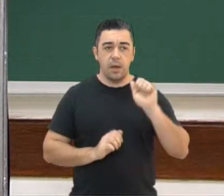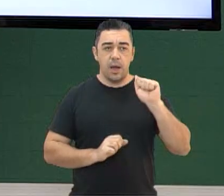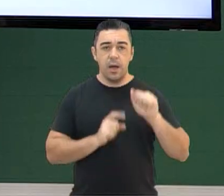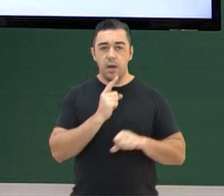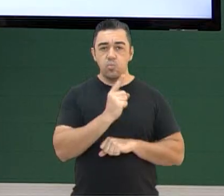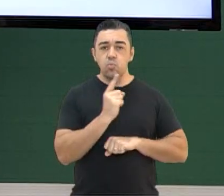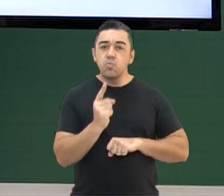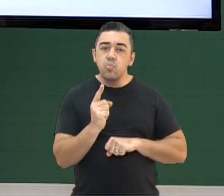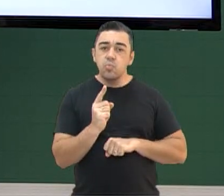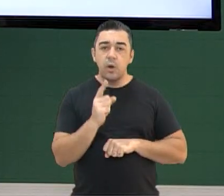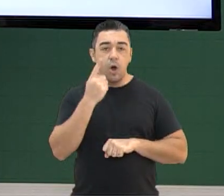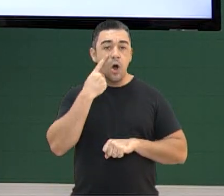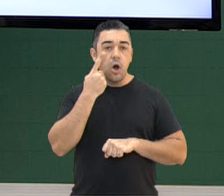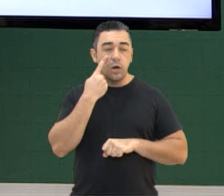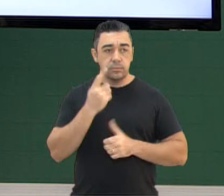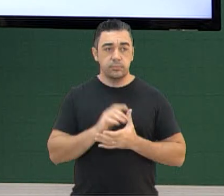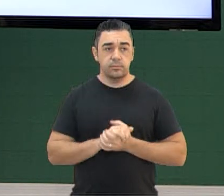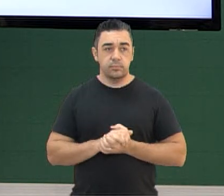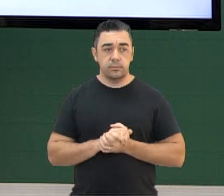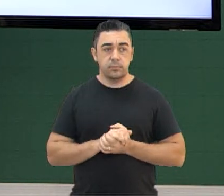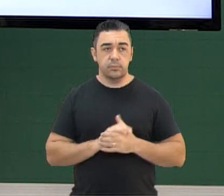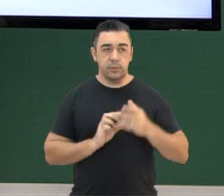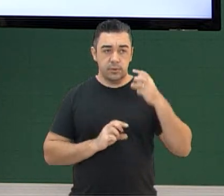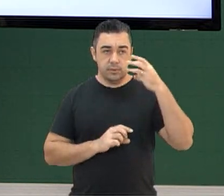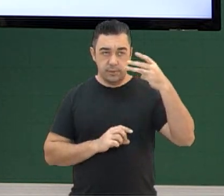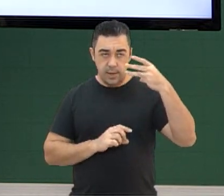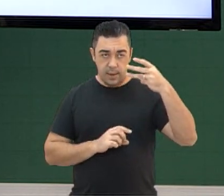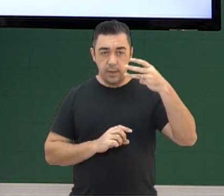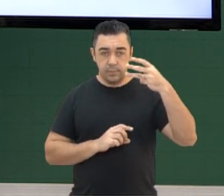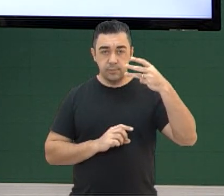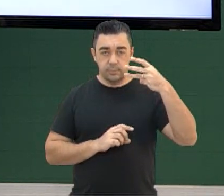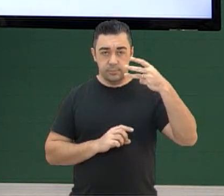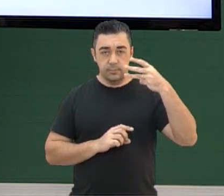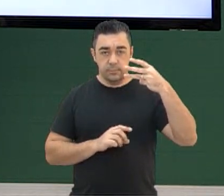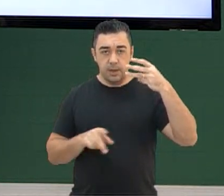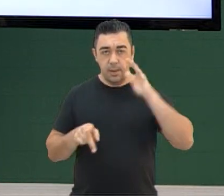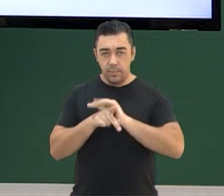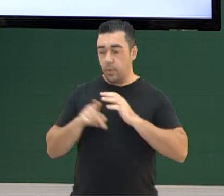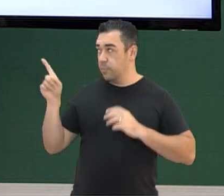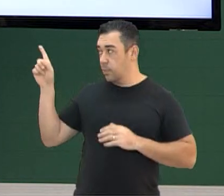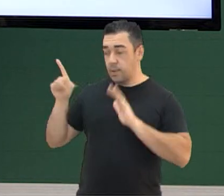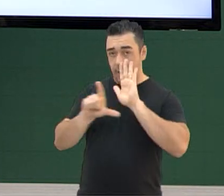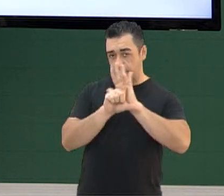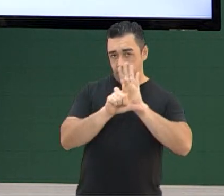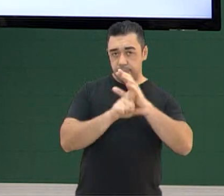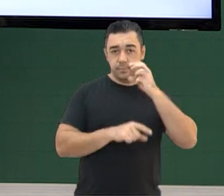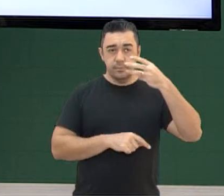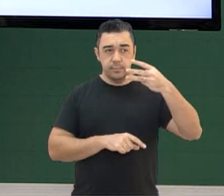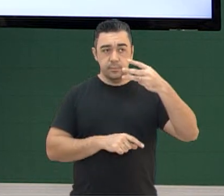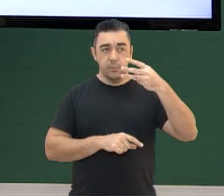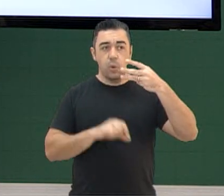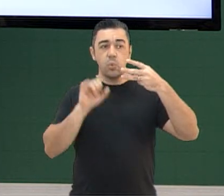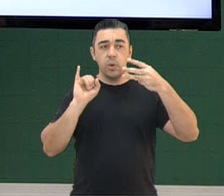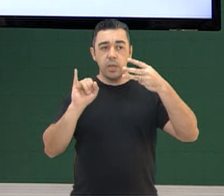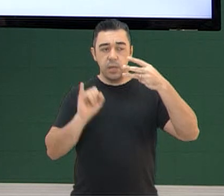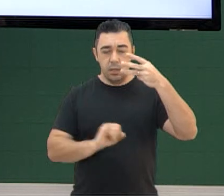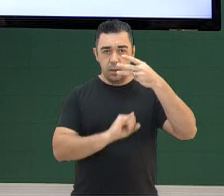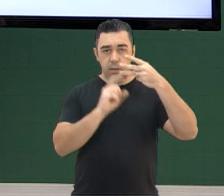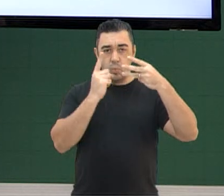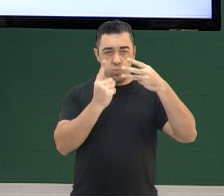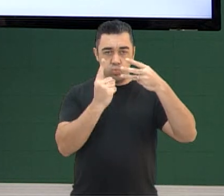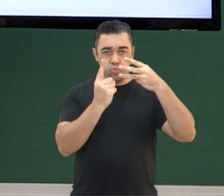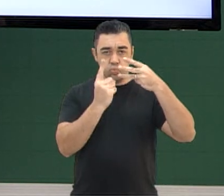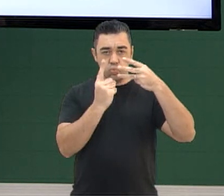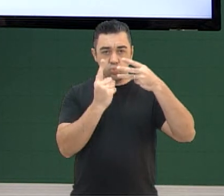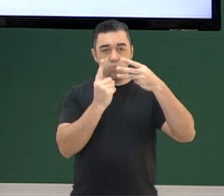No A11, olhem lá, eu tenho 3, que faz parte da minha lei de formação. Quanto que vale o i? Certo? O i